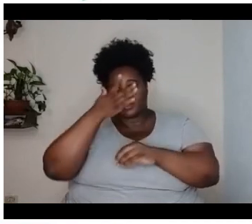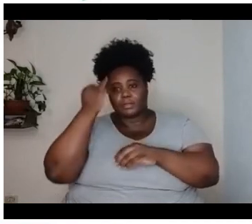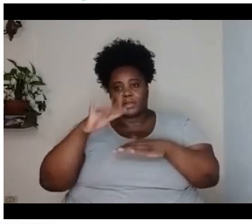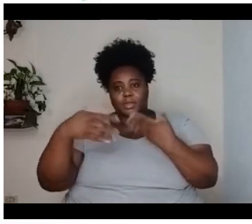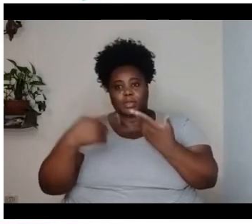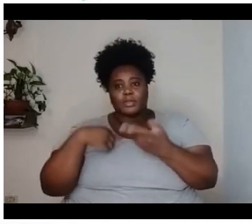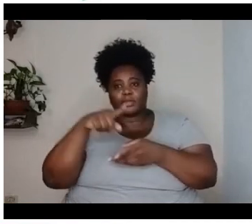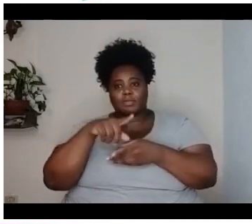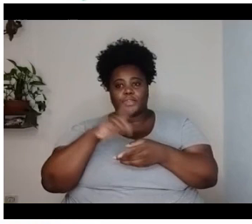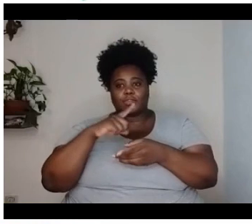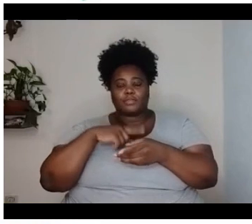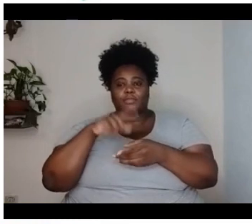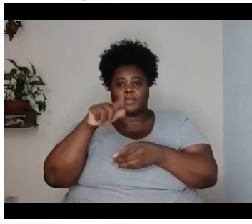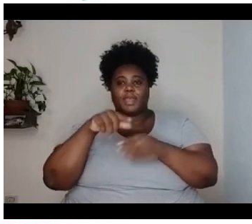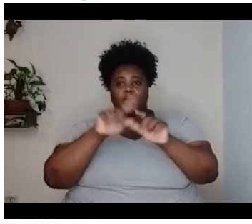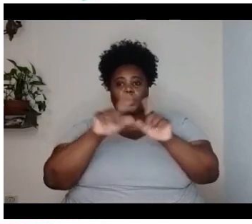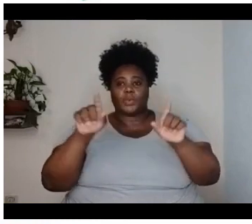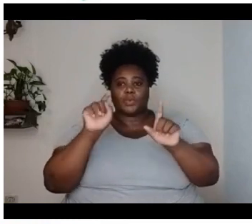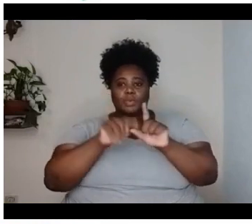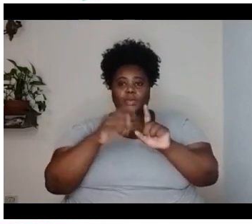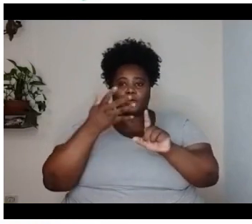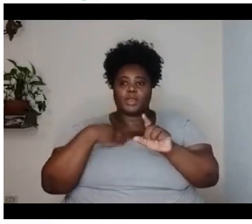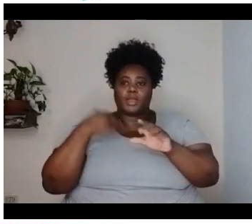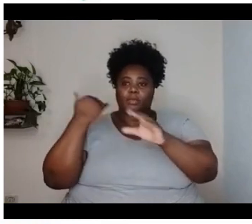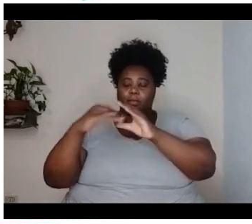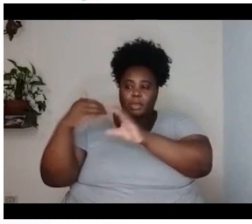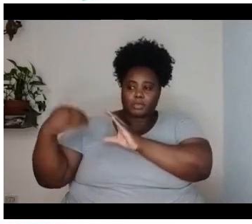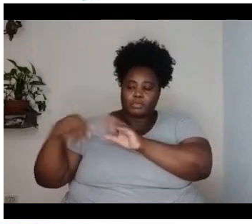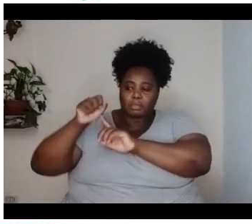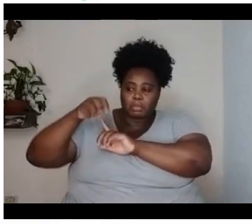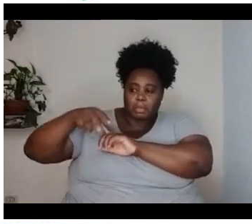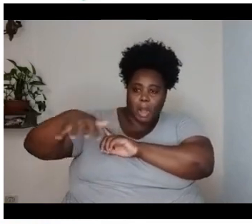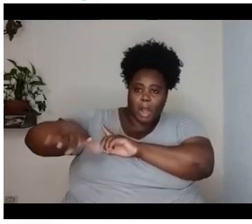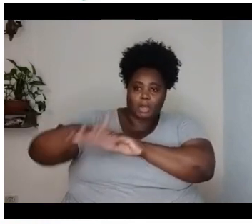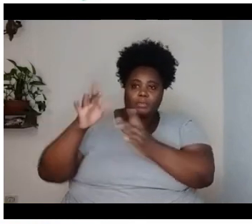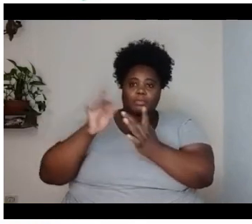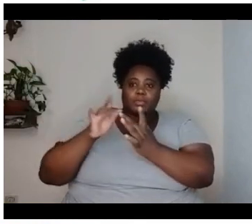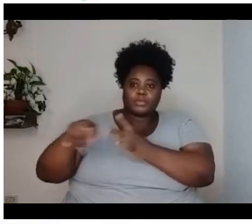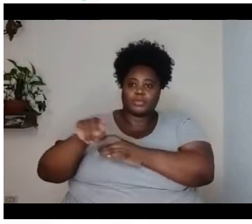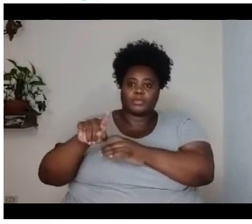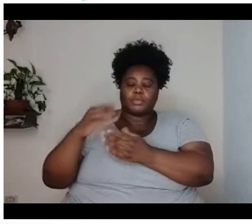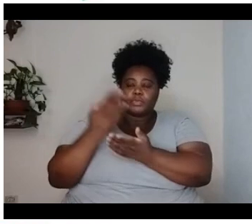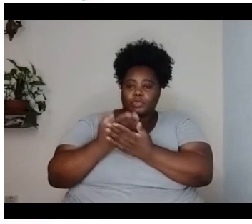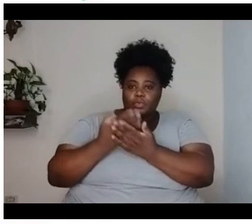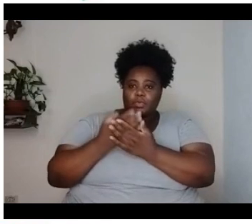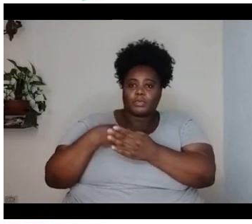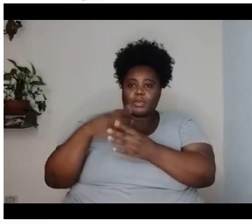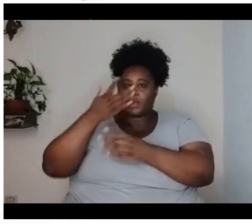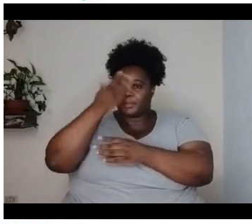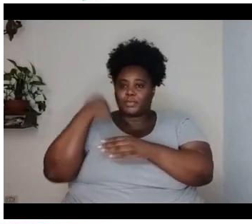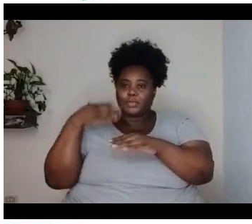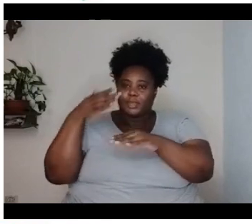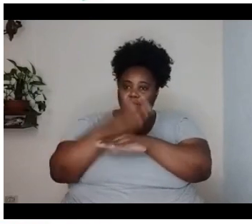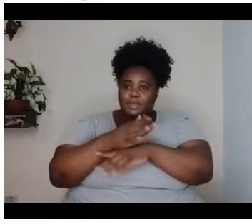um link já com matéria, eu queria para me passar para os meus contatos, para os estudantes, para todo mundo entrar no YouTube e